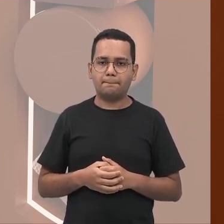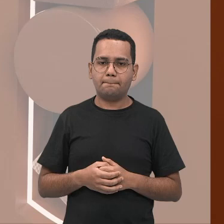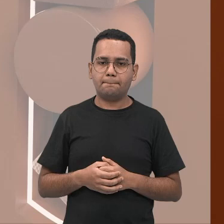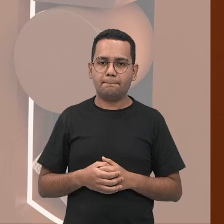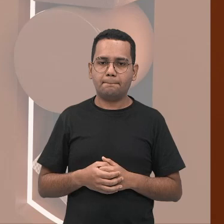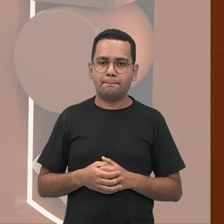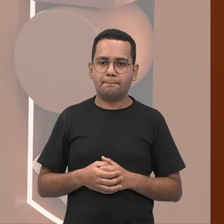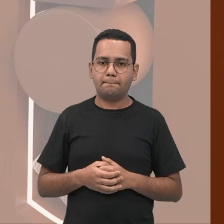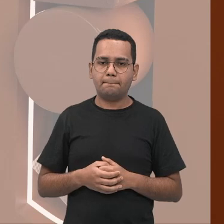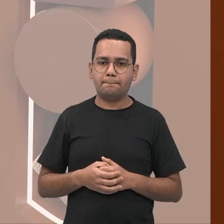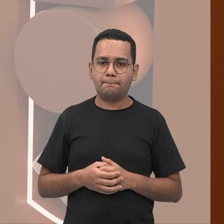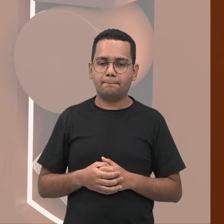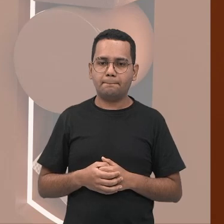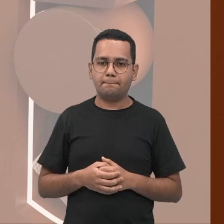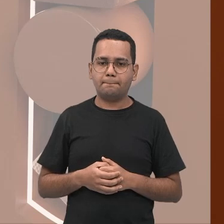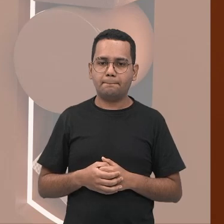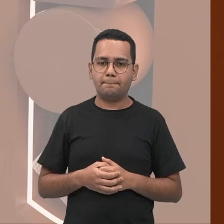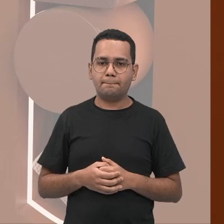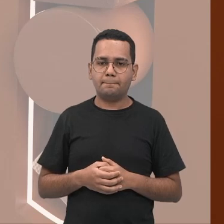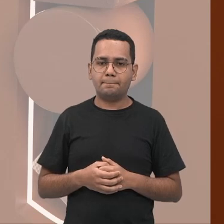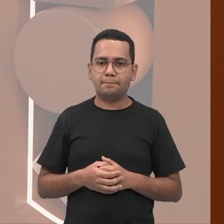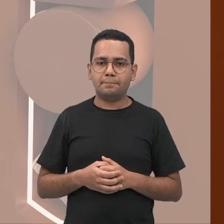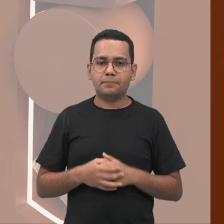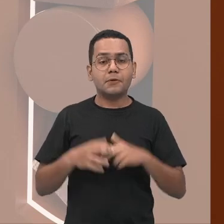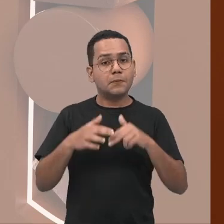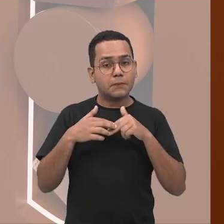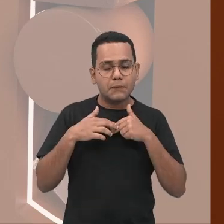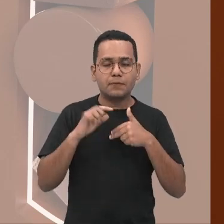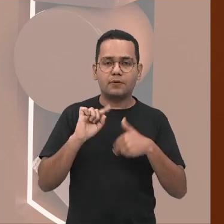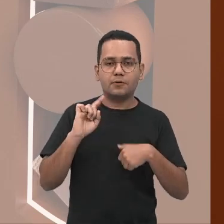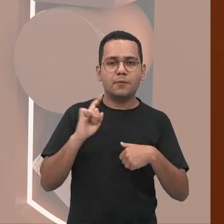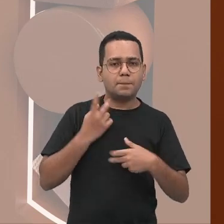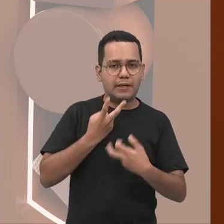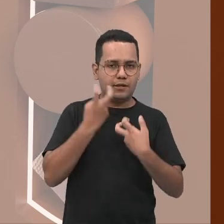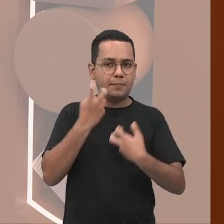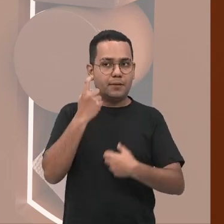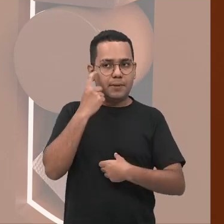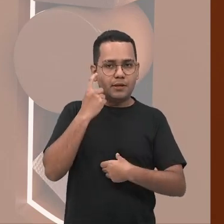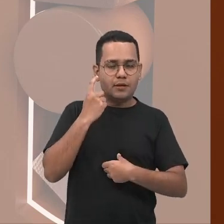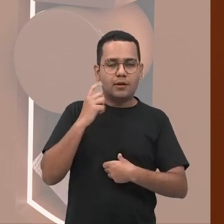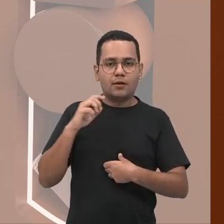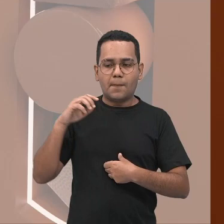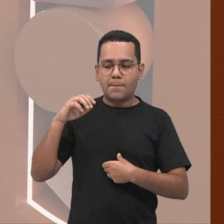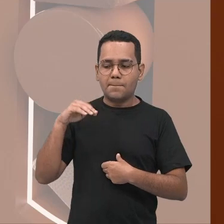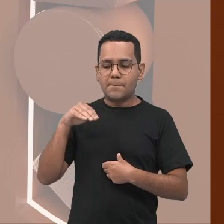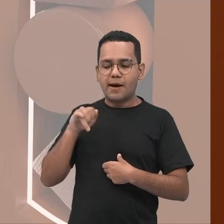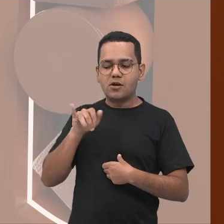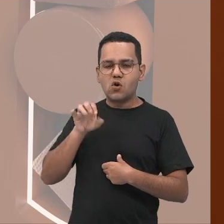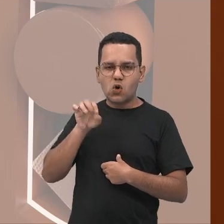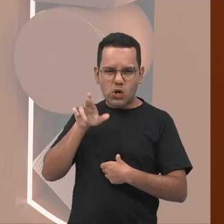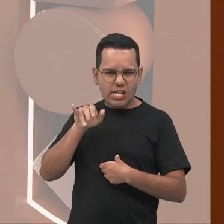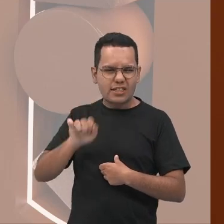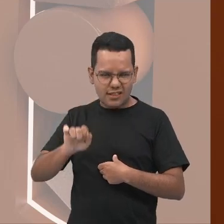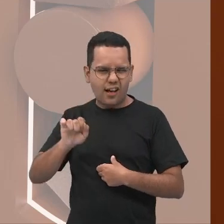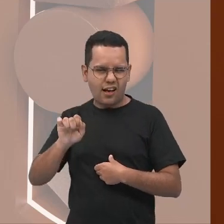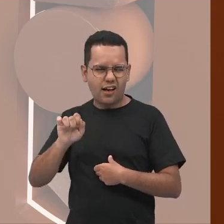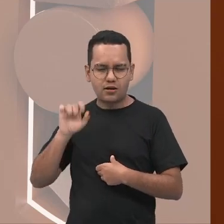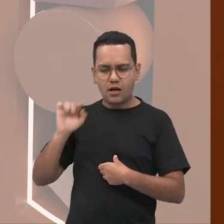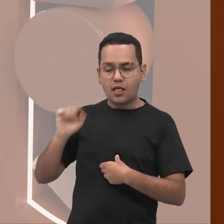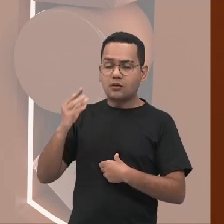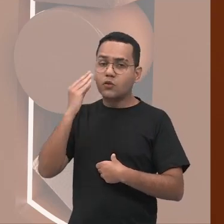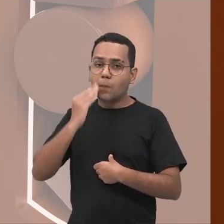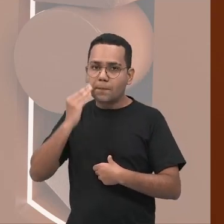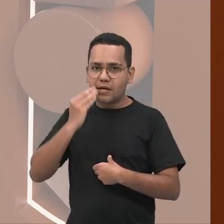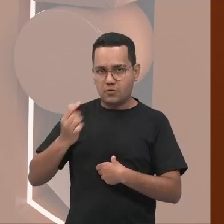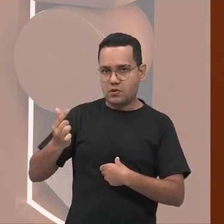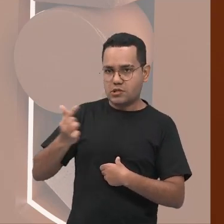essa antecipação da maioridade de Dom Pedro II, de Pedro de Alcântara, que vai se